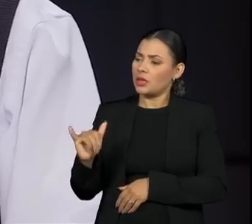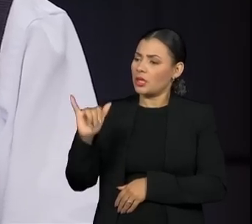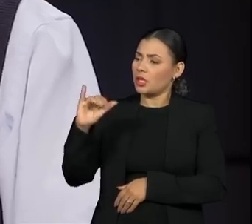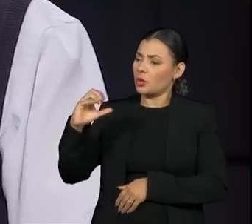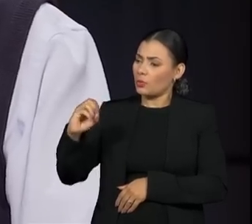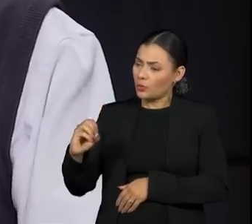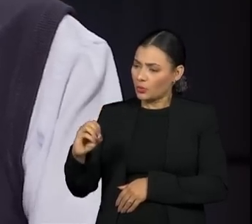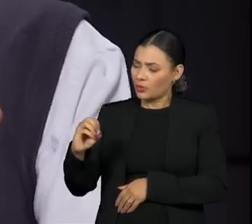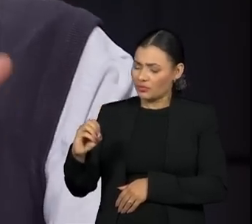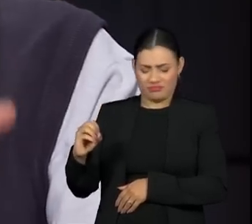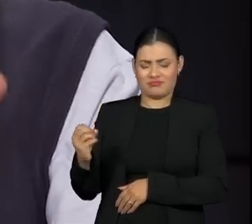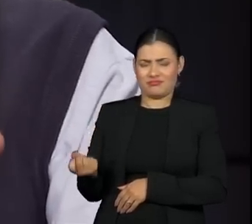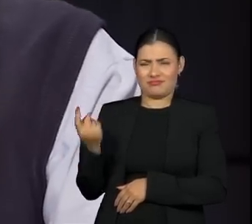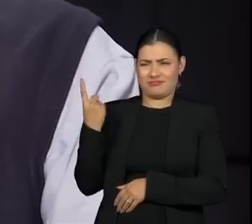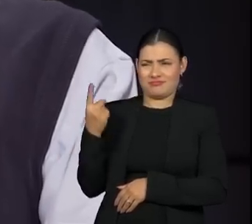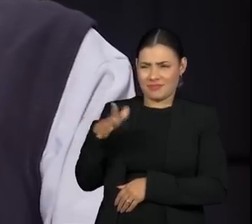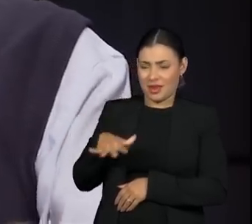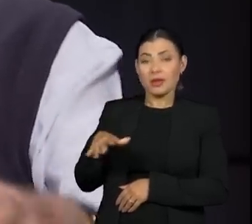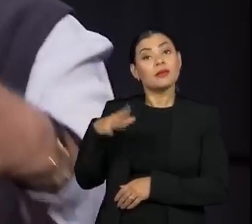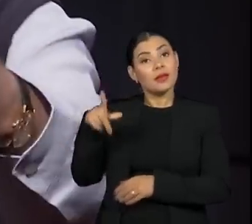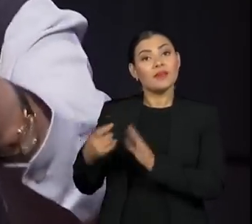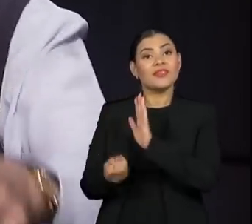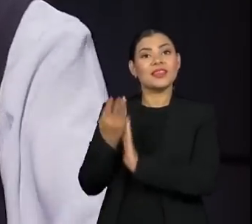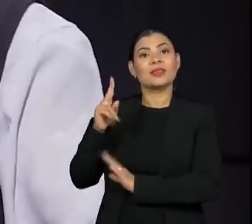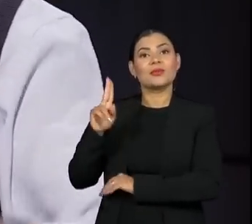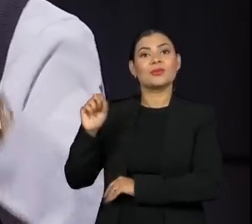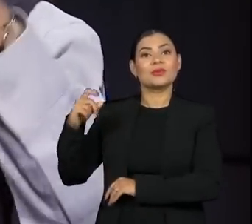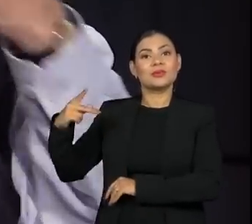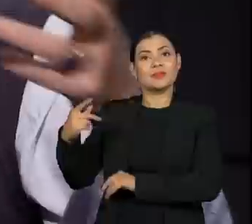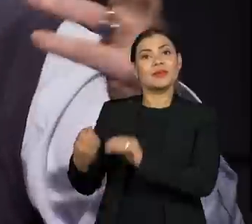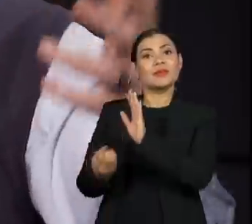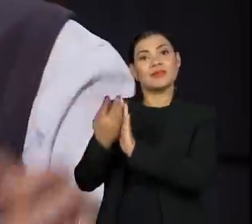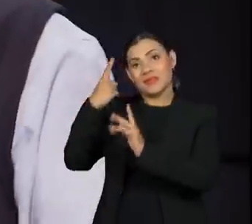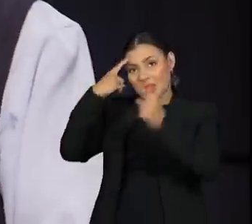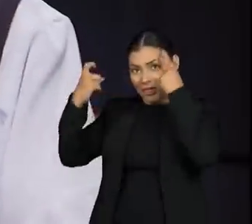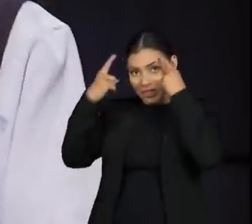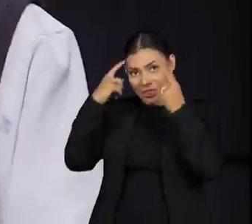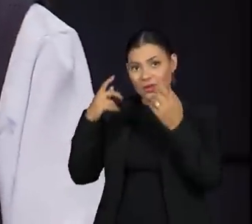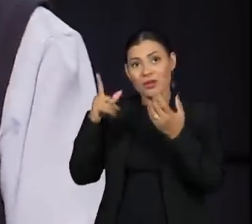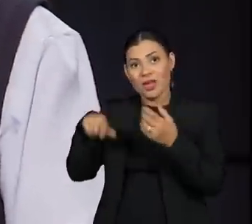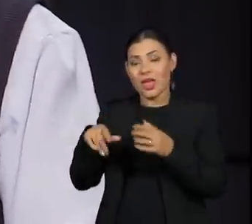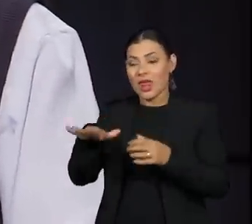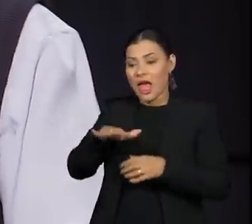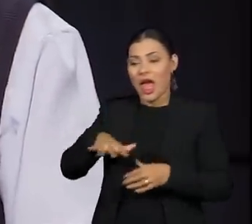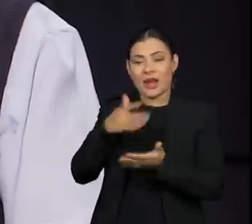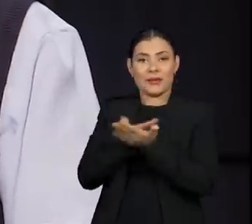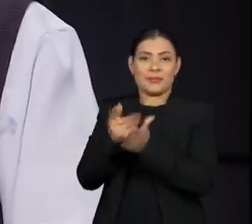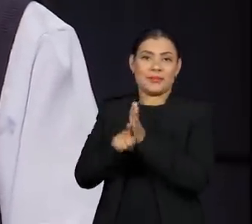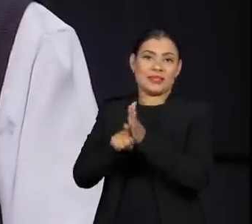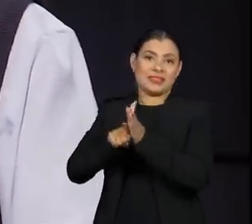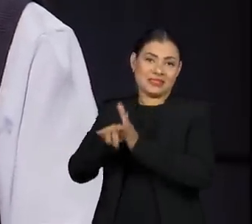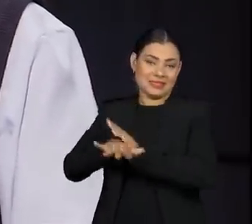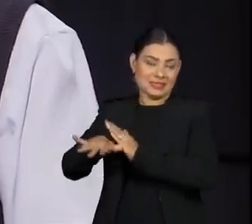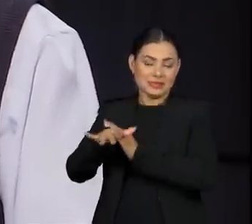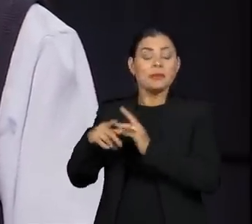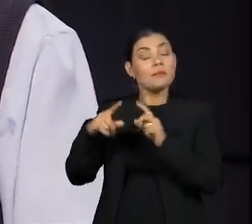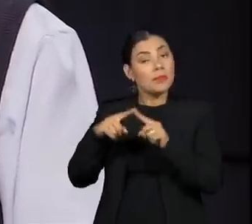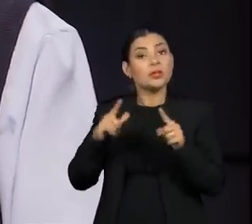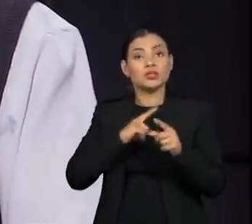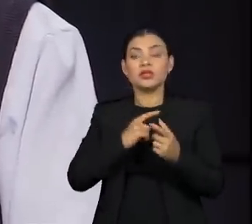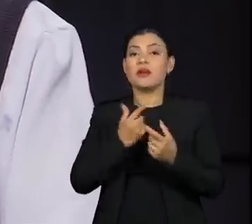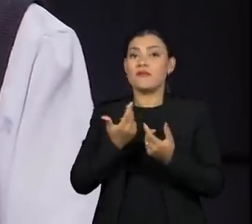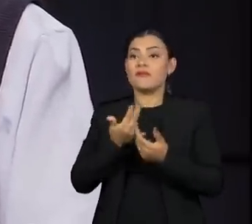hipotético elentada lá na USP pra dar aula para os alunos né eu achava que aquilo era uma coisa mas eu tive excelentes